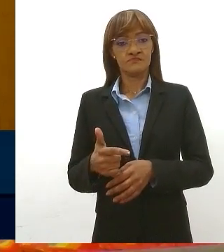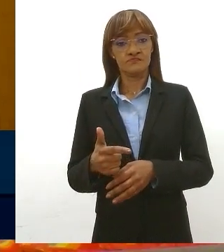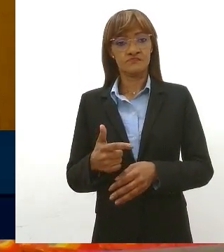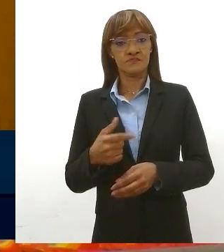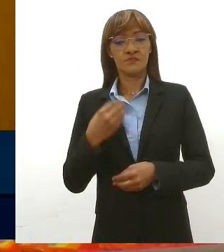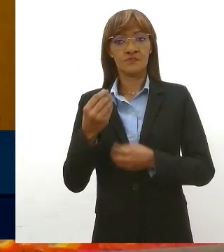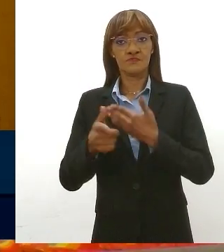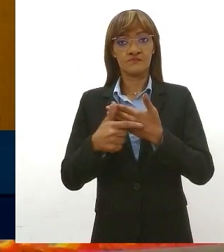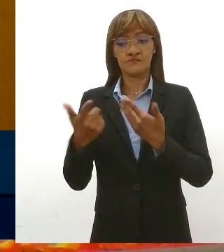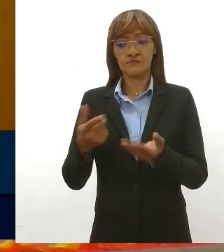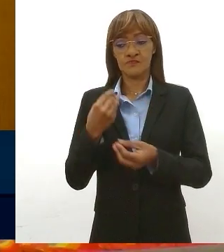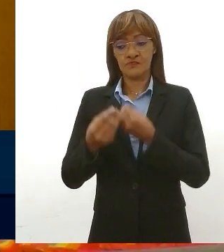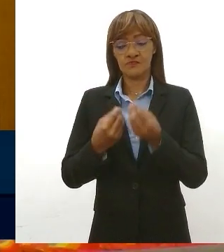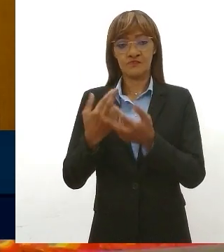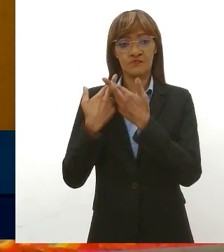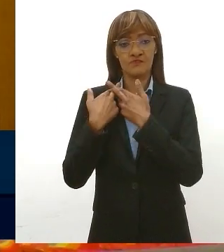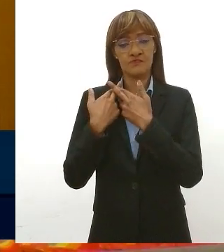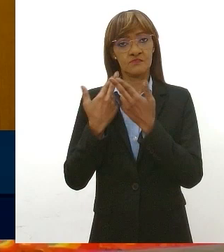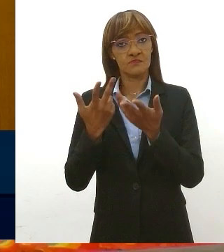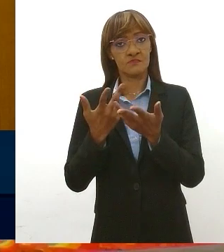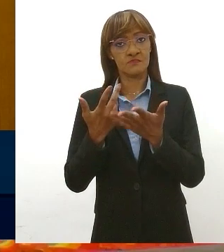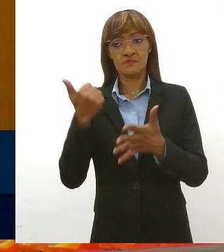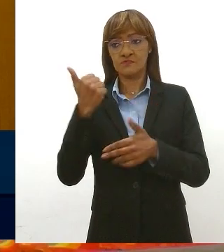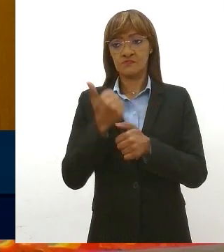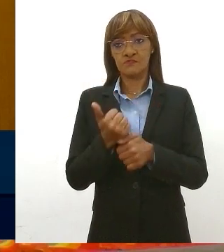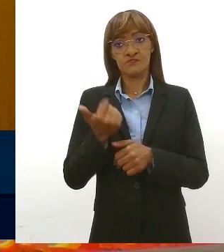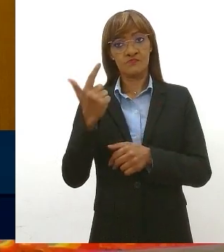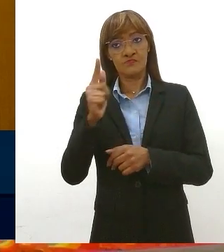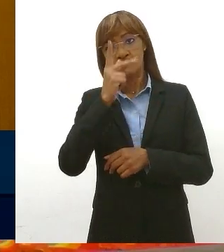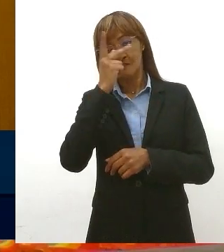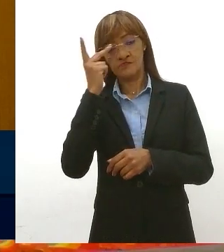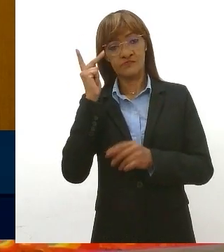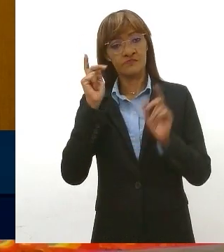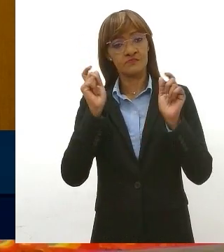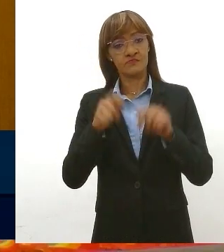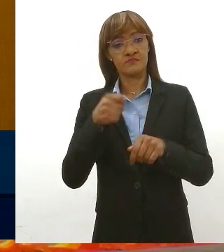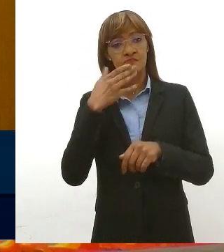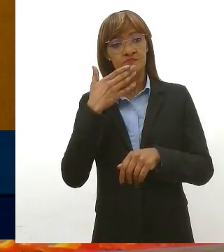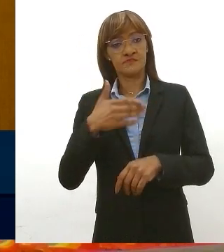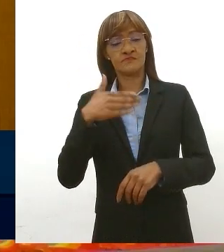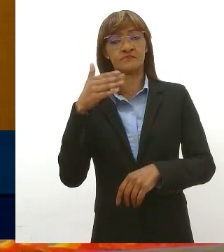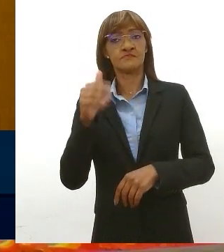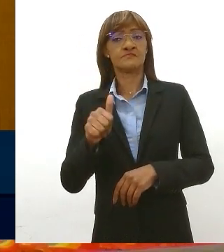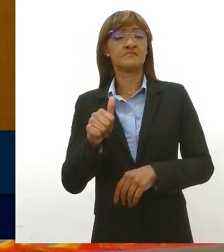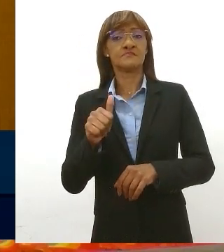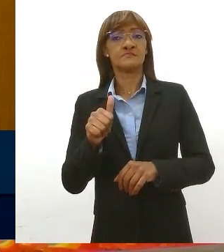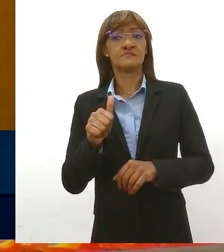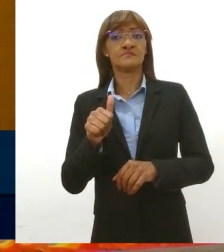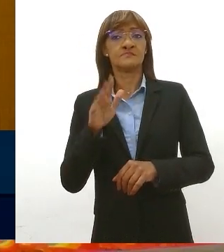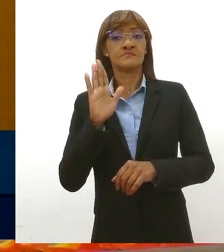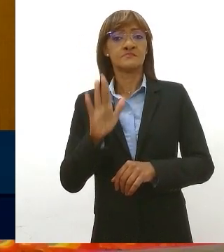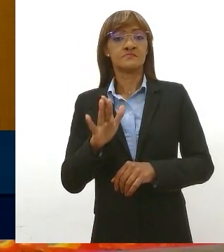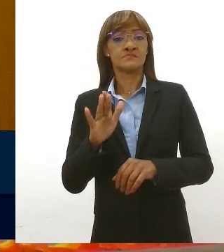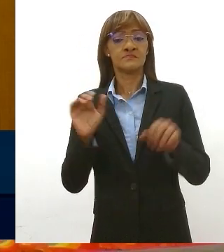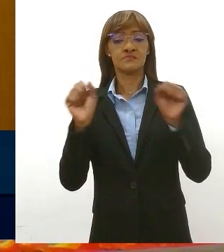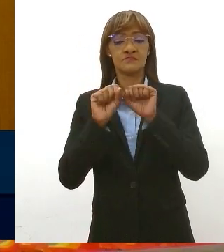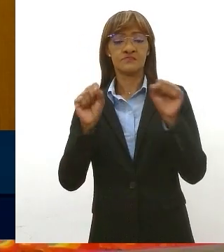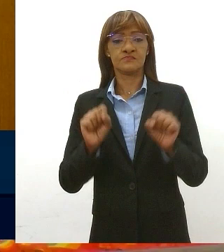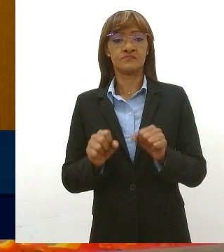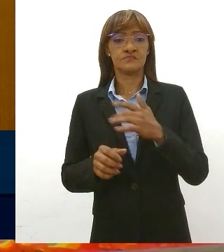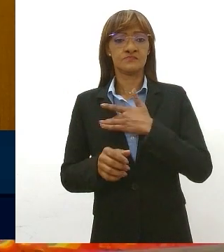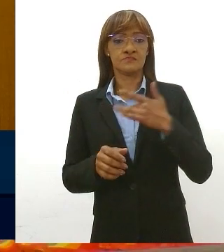comprometer e garantir uma melhora no serviço público e não entregar, né, a nossa saúde